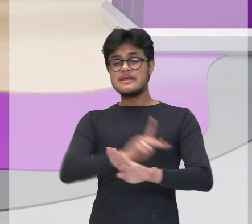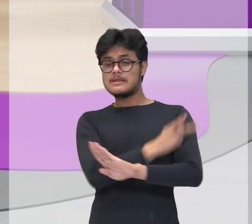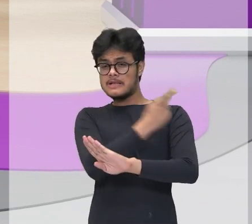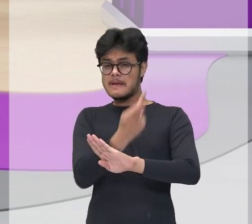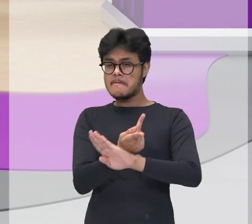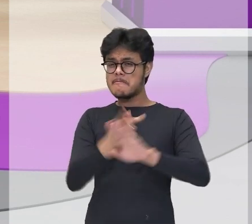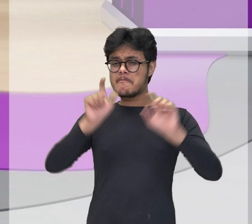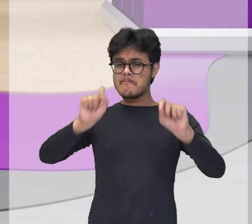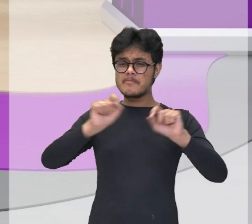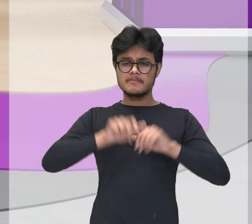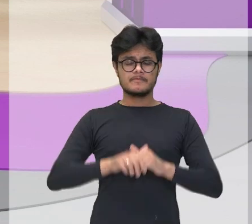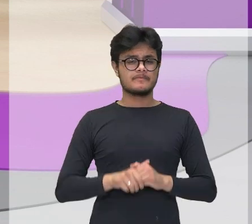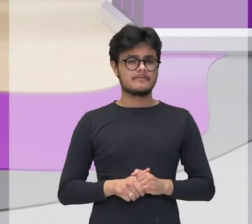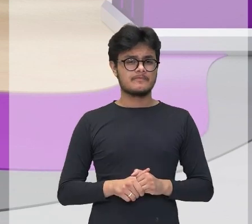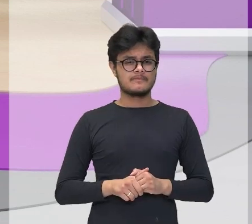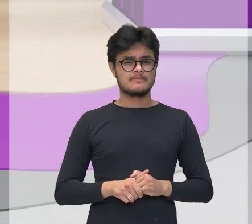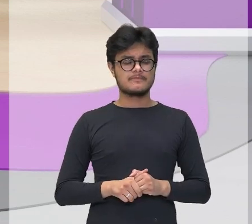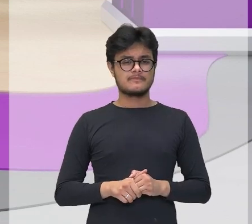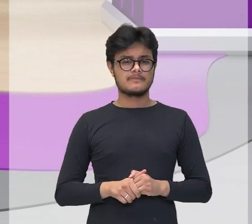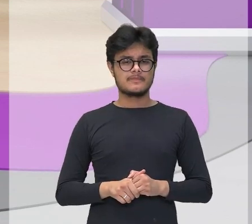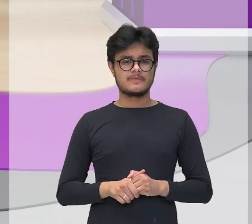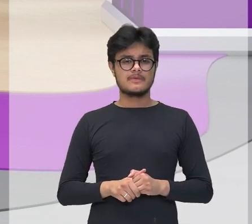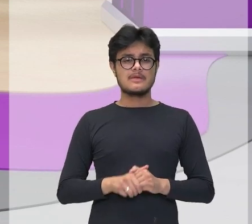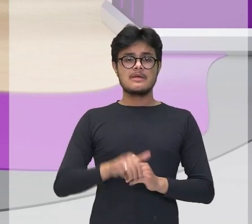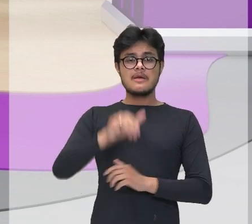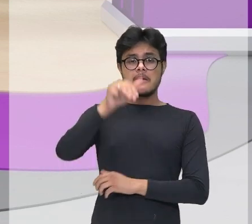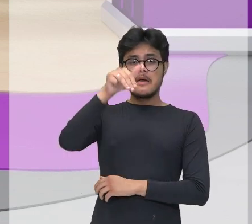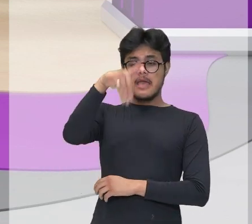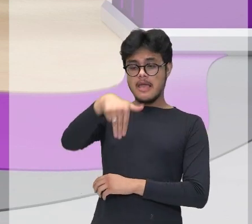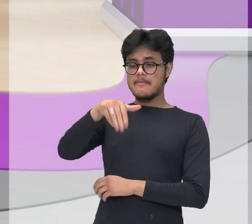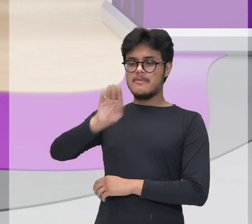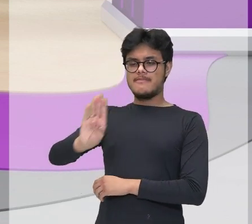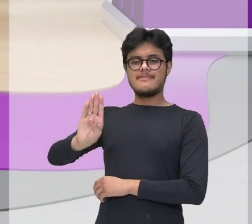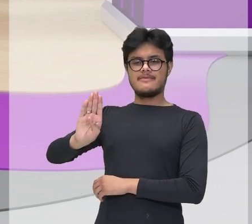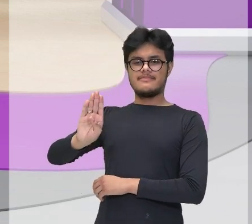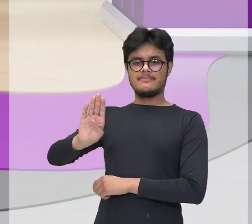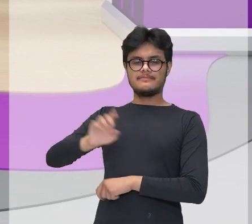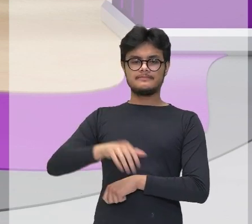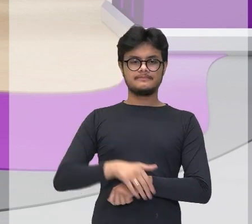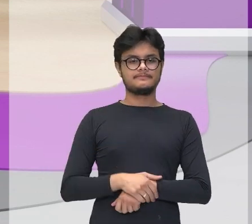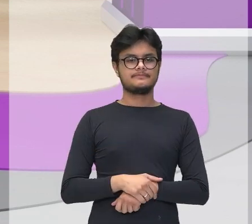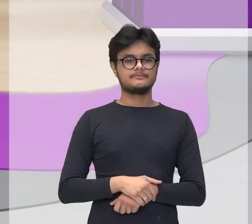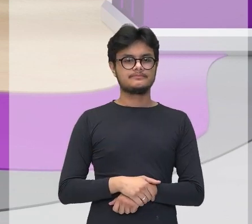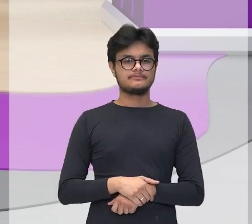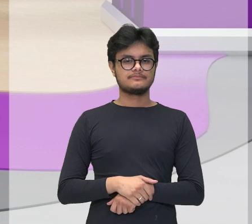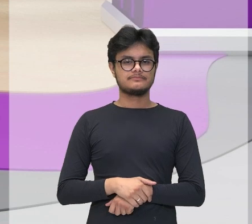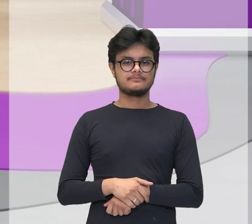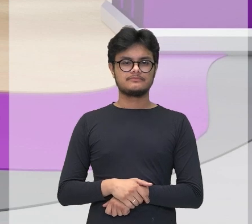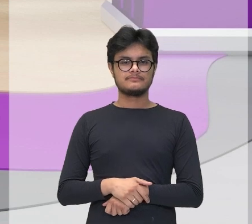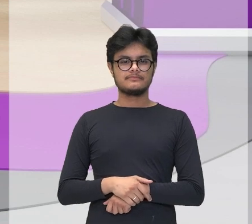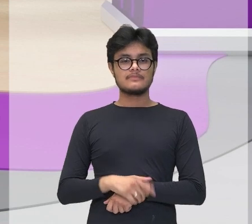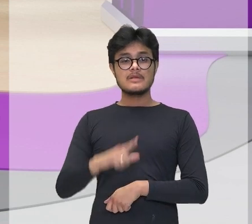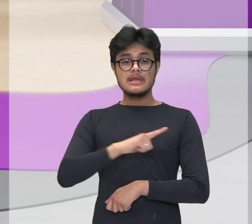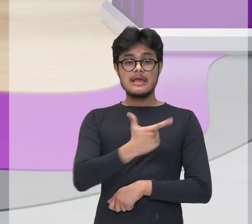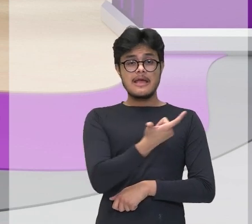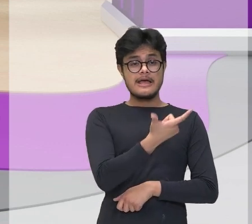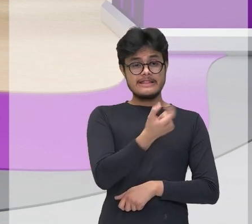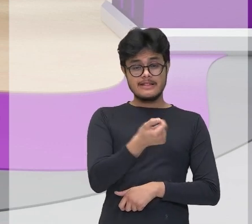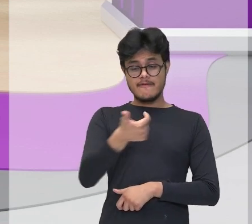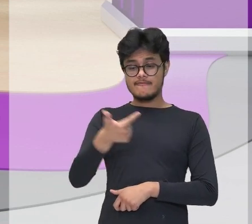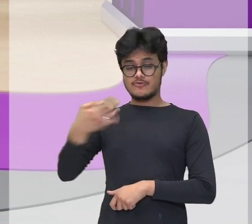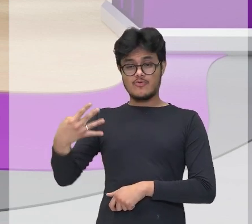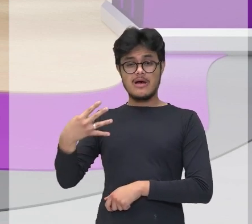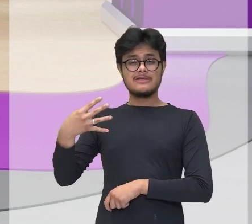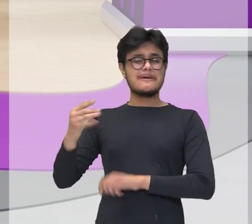Depois nós vamos evoluir ainda mais e vamos para o megabyte, que vai ser 1024 vezes